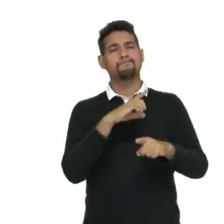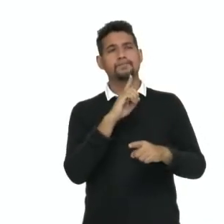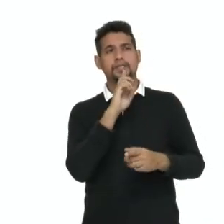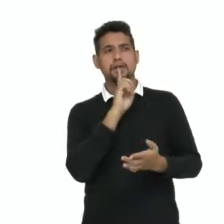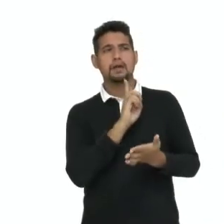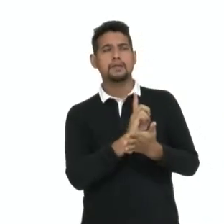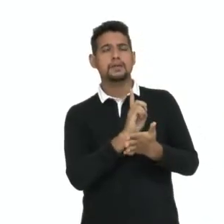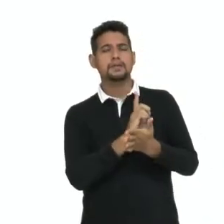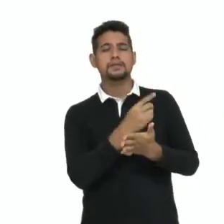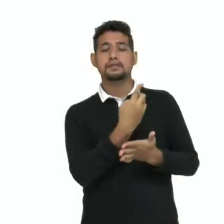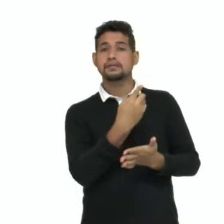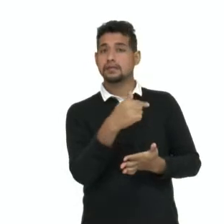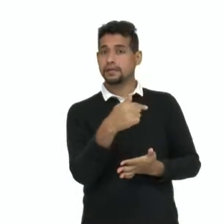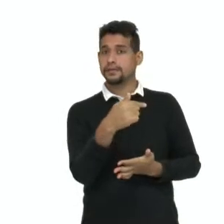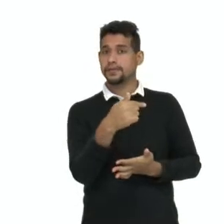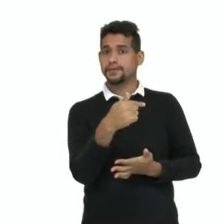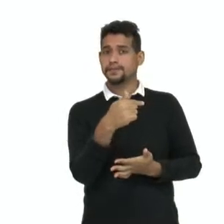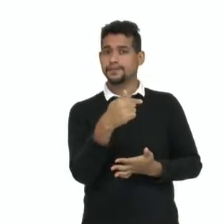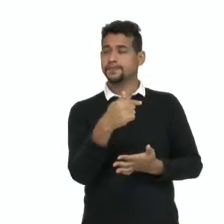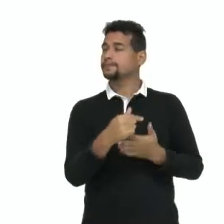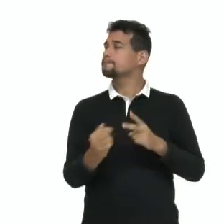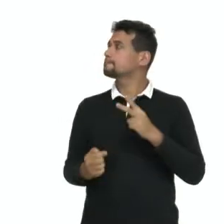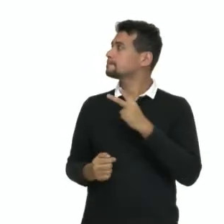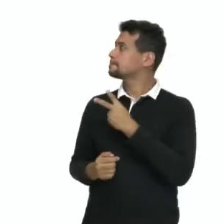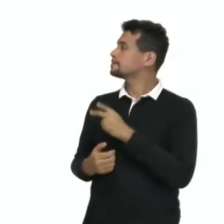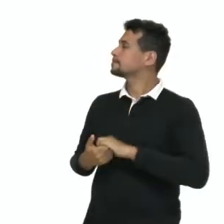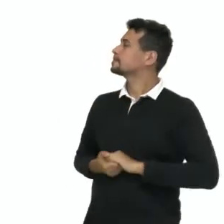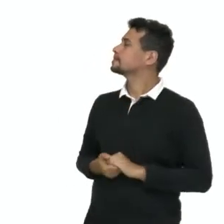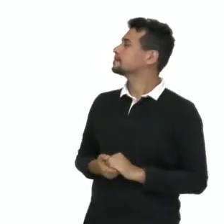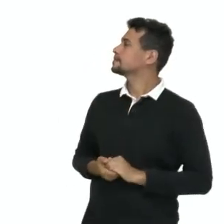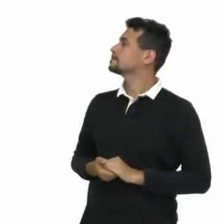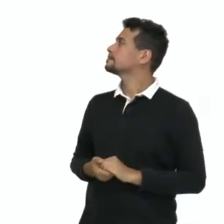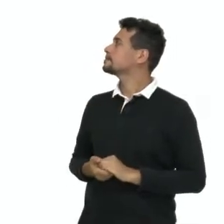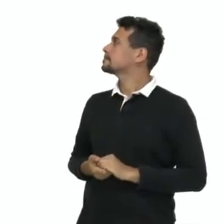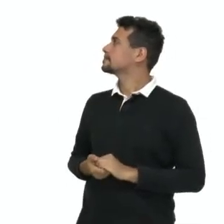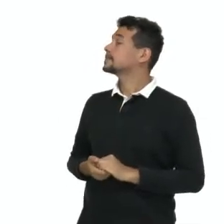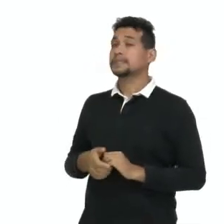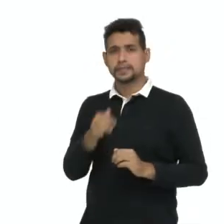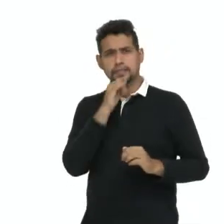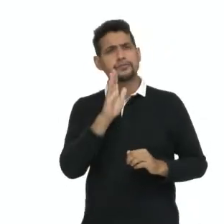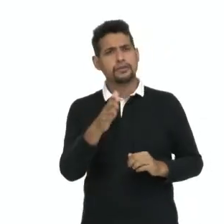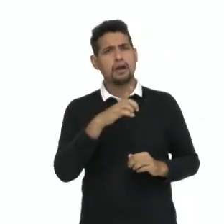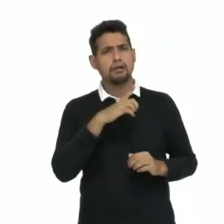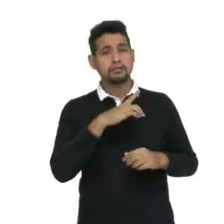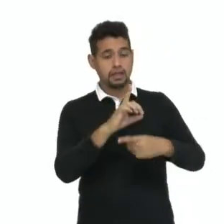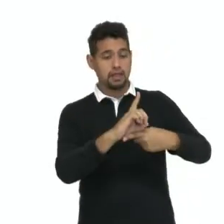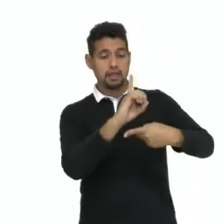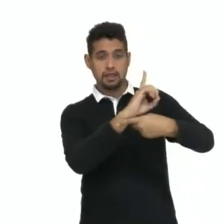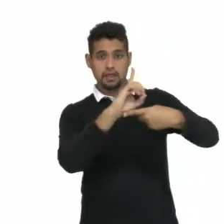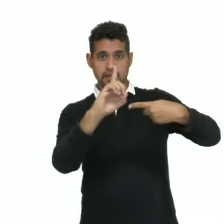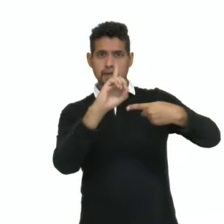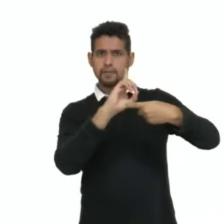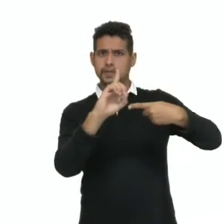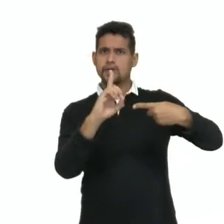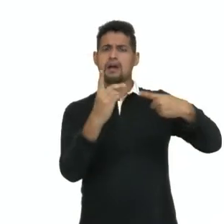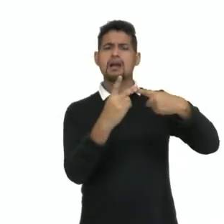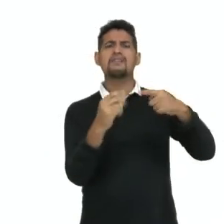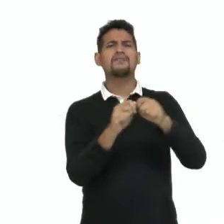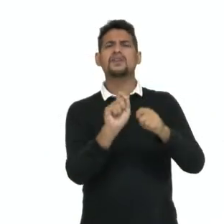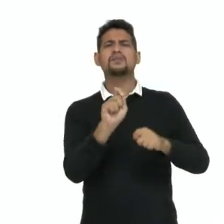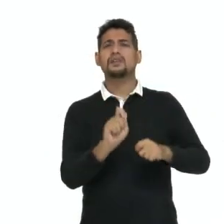17. 4 vezes 2, dividido por raiz de 17. Como está denominador raiz de 17, o que a gente